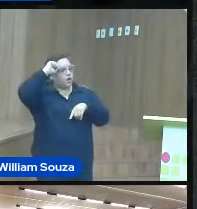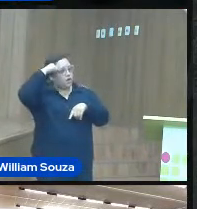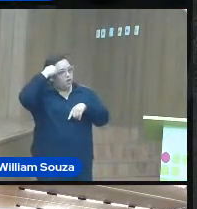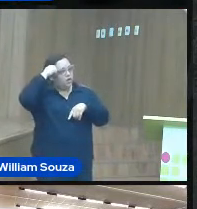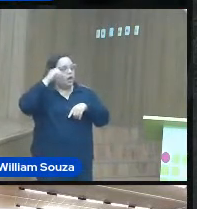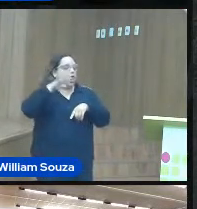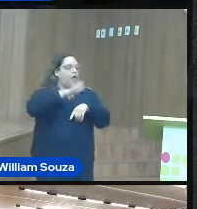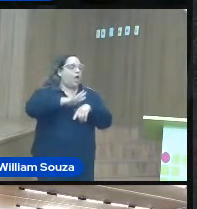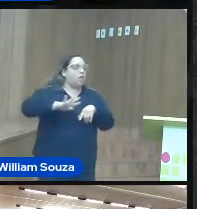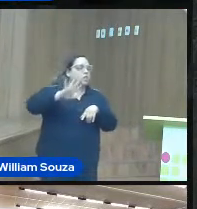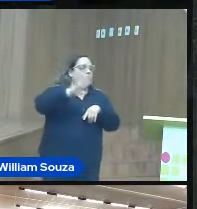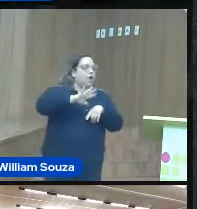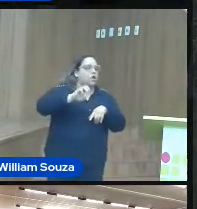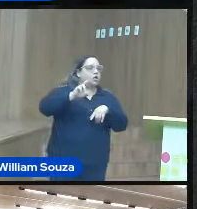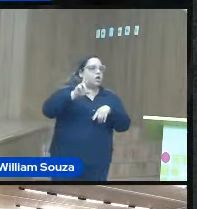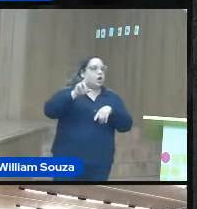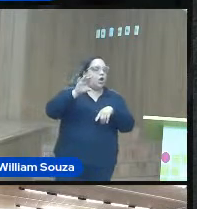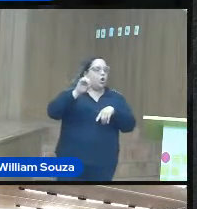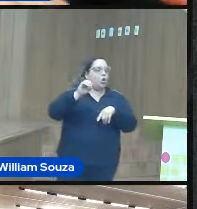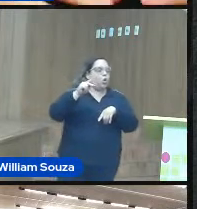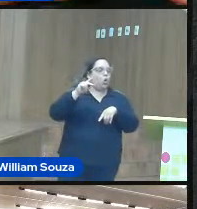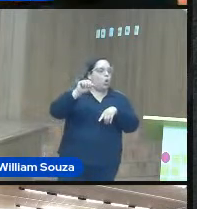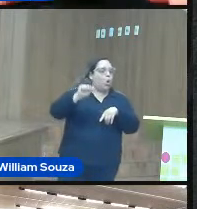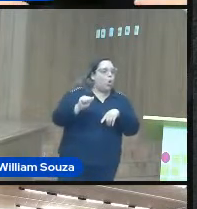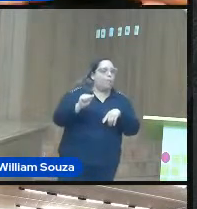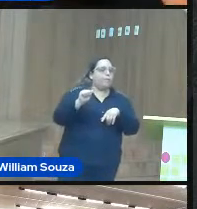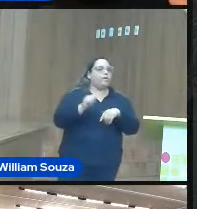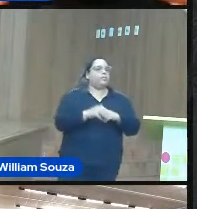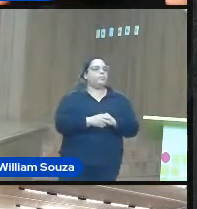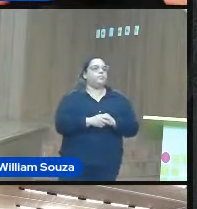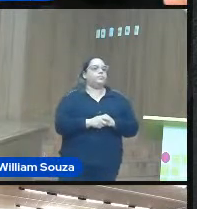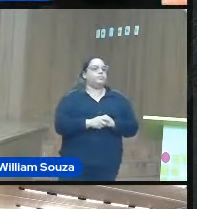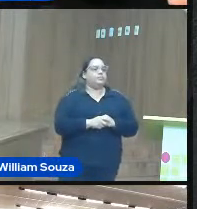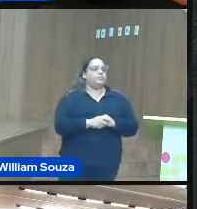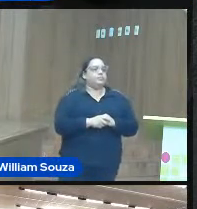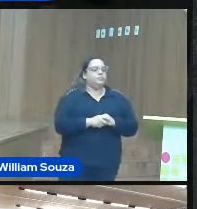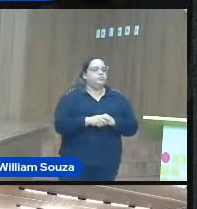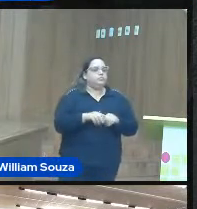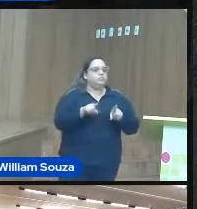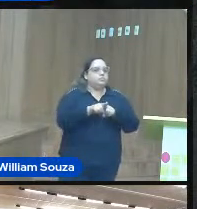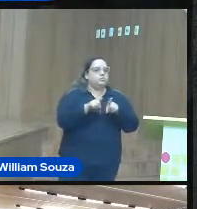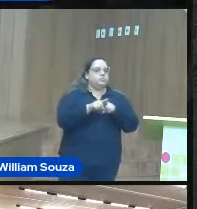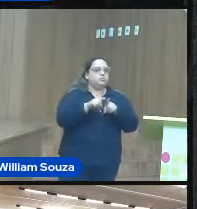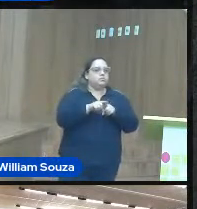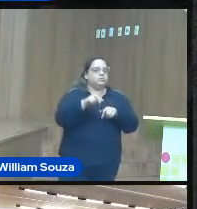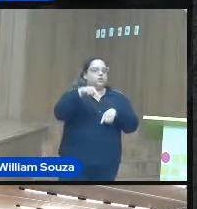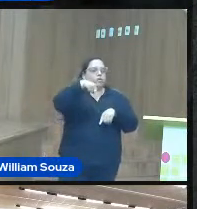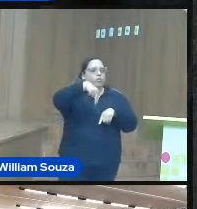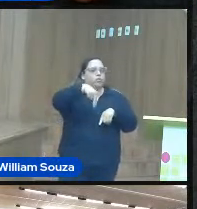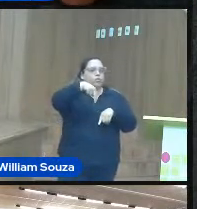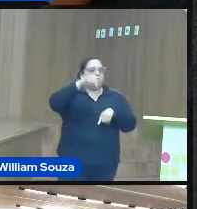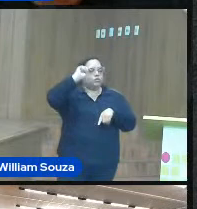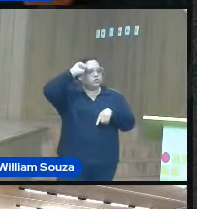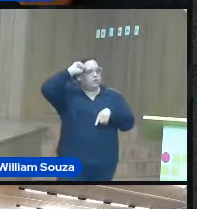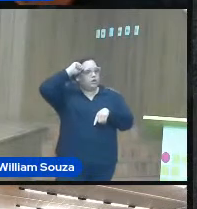Europa Mediterrânea também, e com o norte da África, e a Europa também